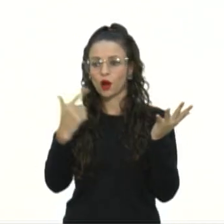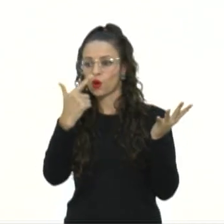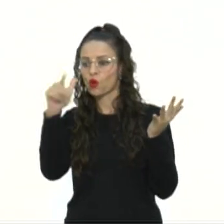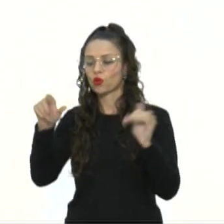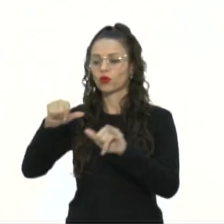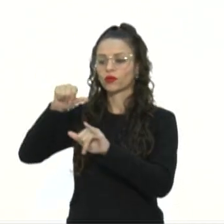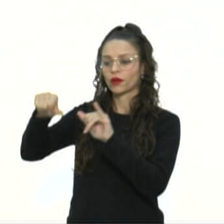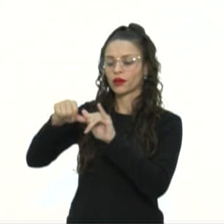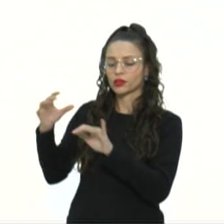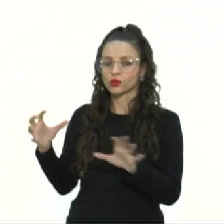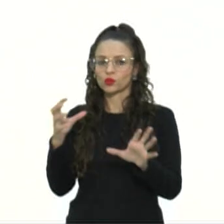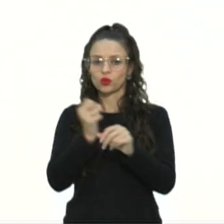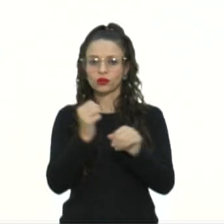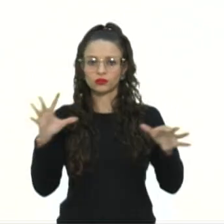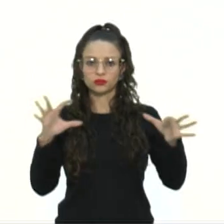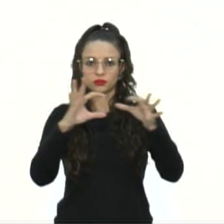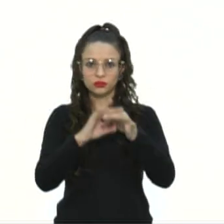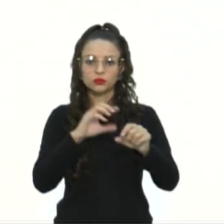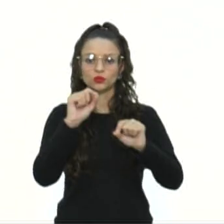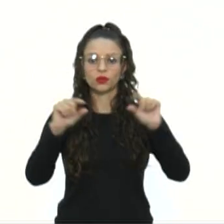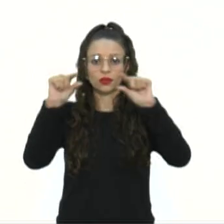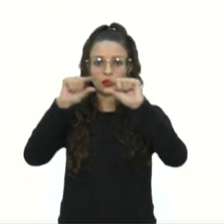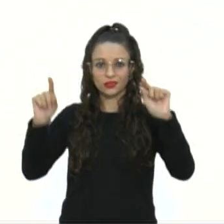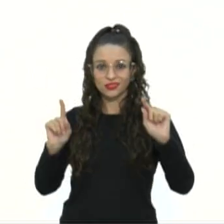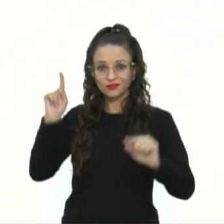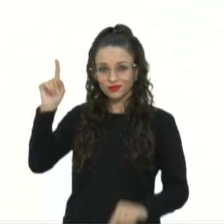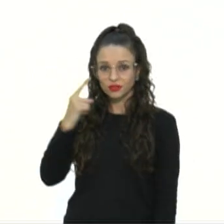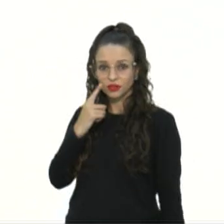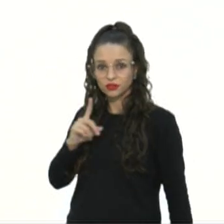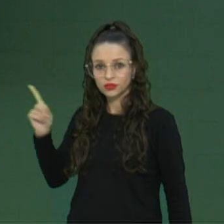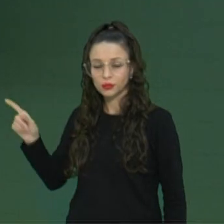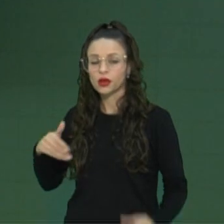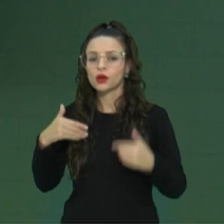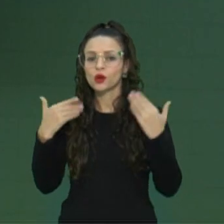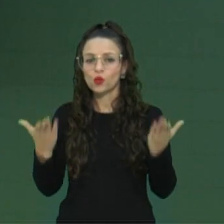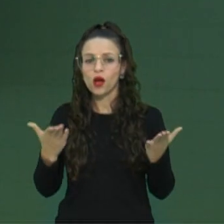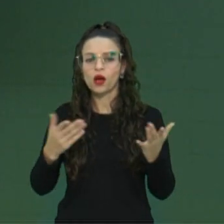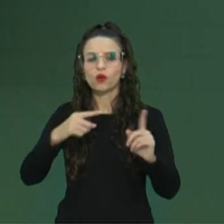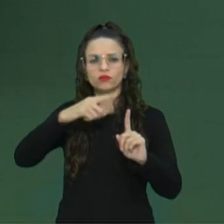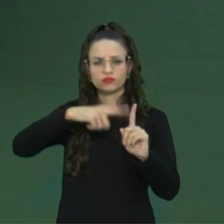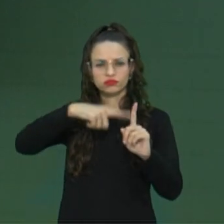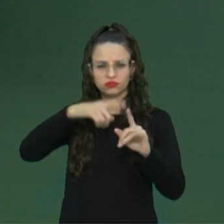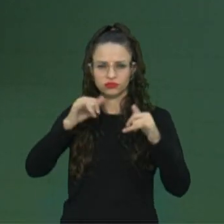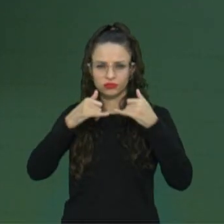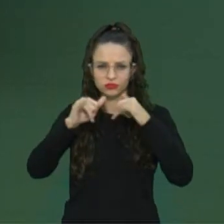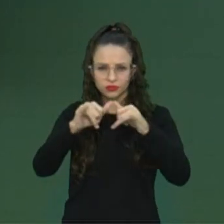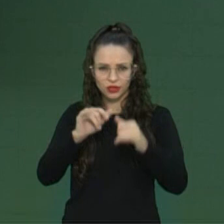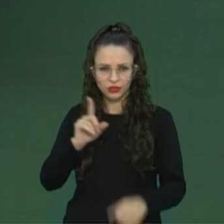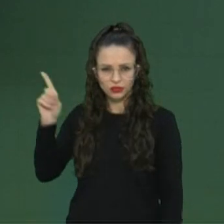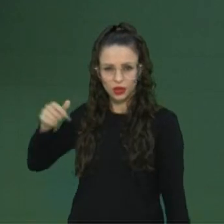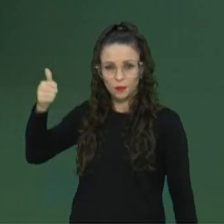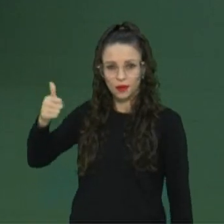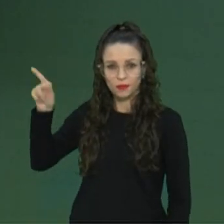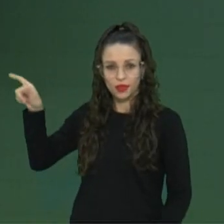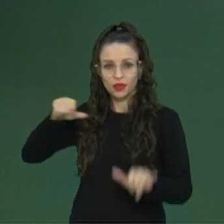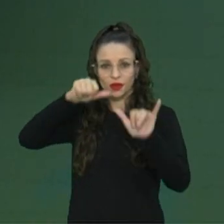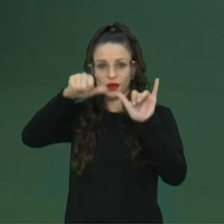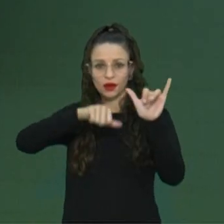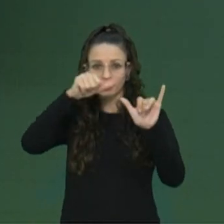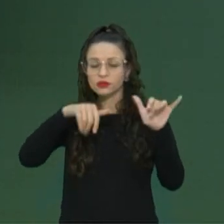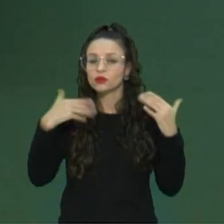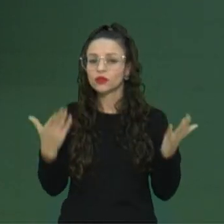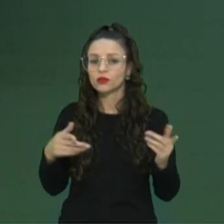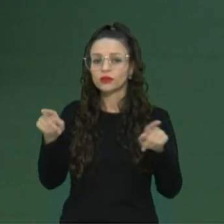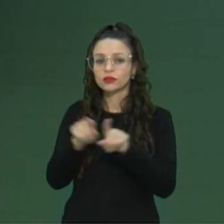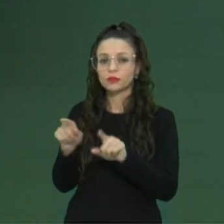que somadas correspondem à equação acima. Então eu quero saber qual é a variação de entalpia dessa primeira reação aqui. Para isso eu